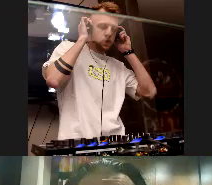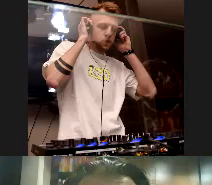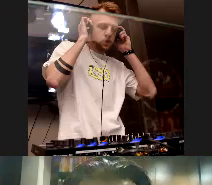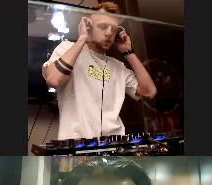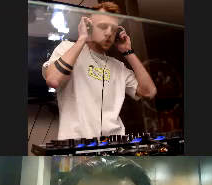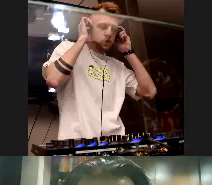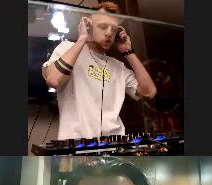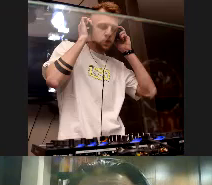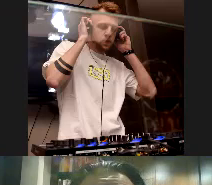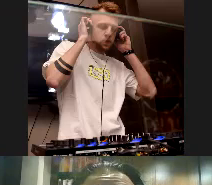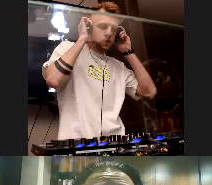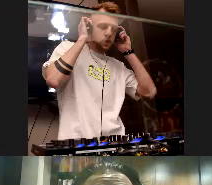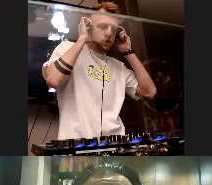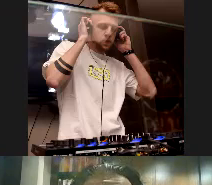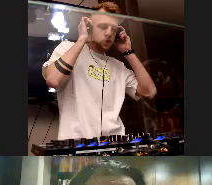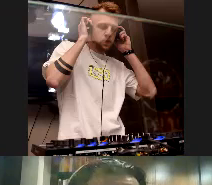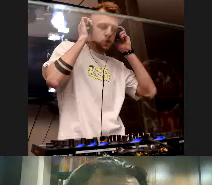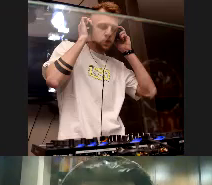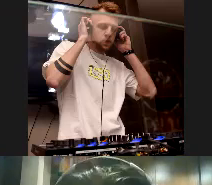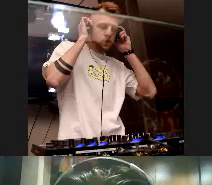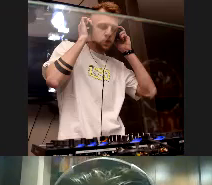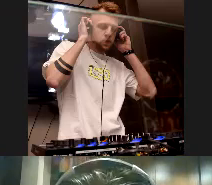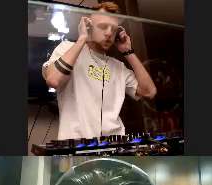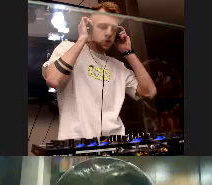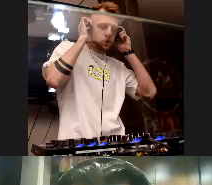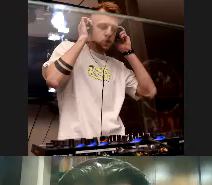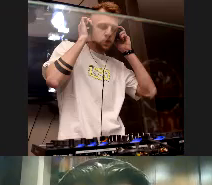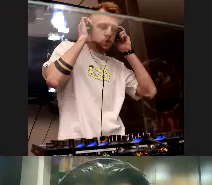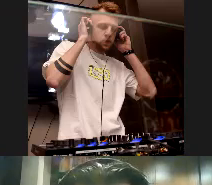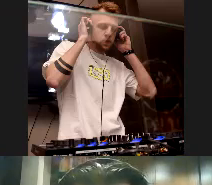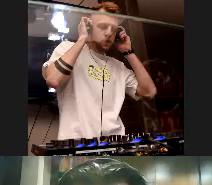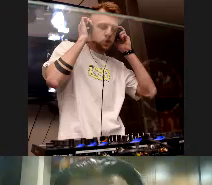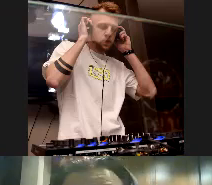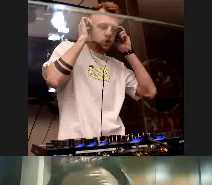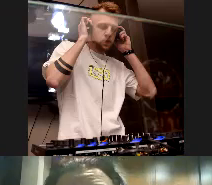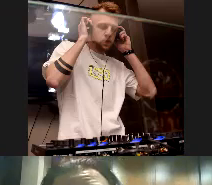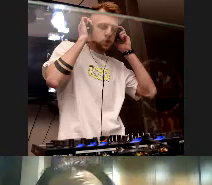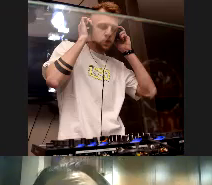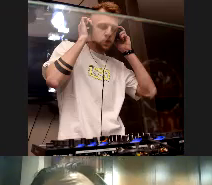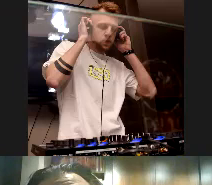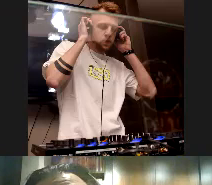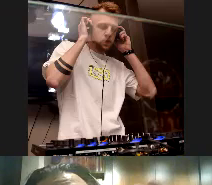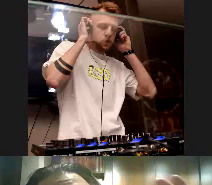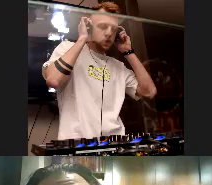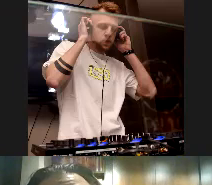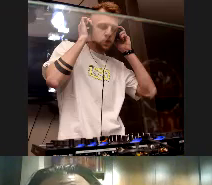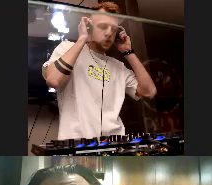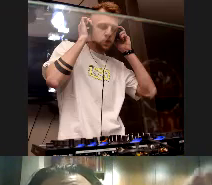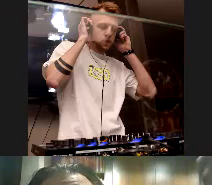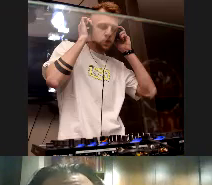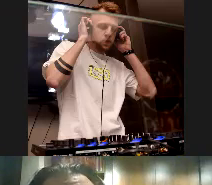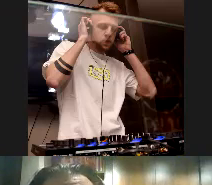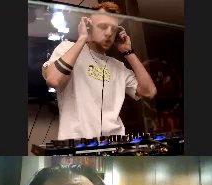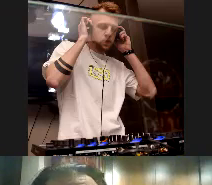não sei. Eu estou passando para vocês a informação. Que o custo de